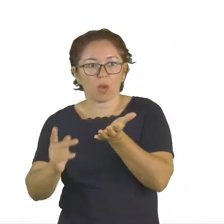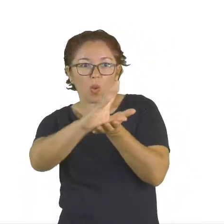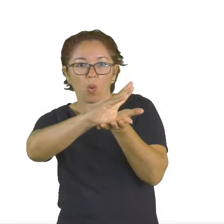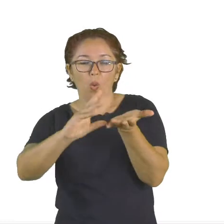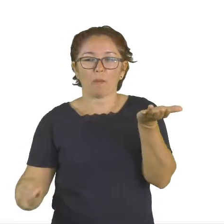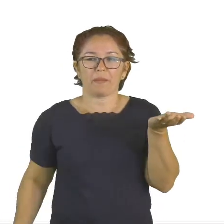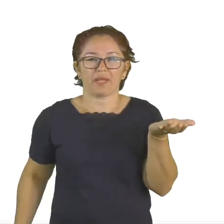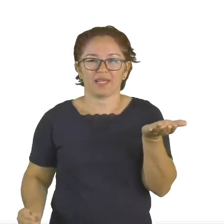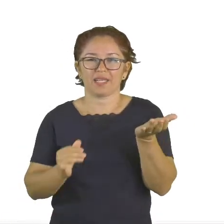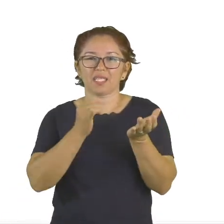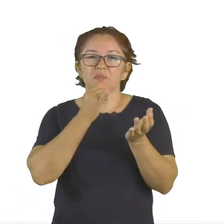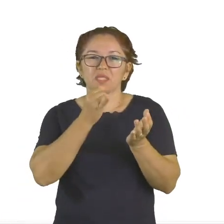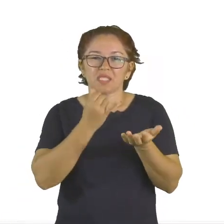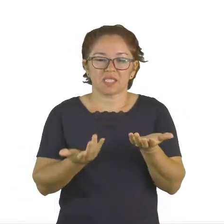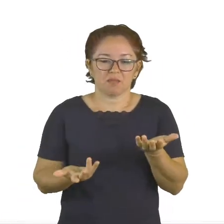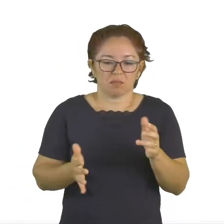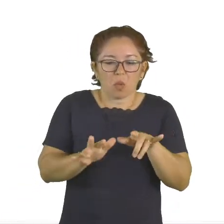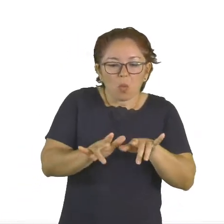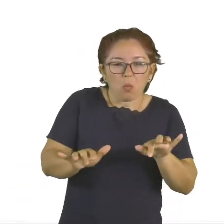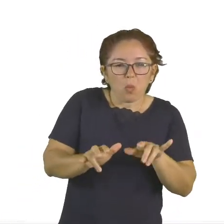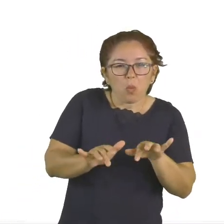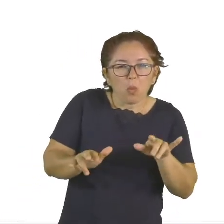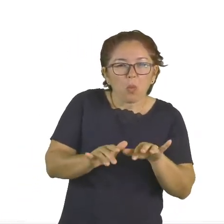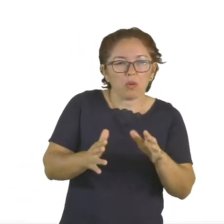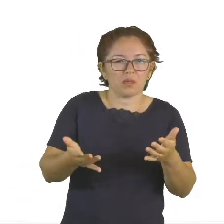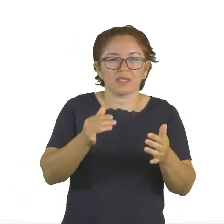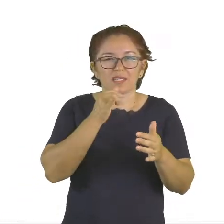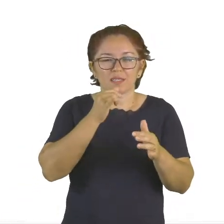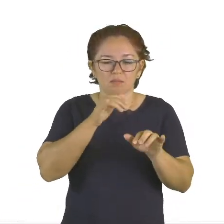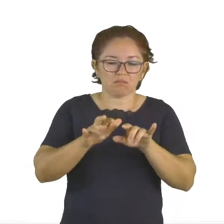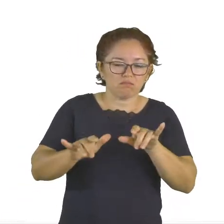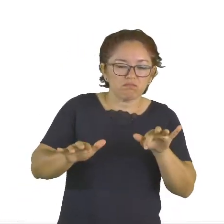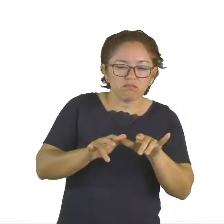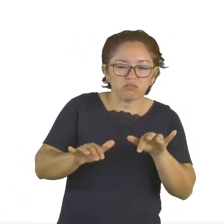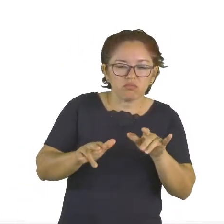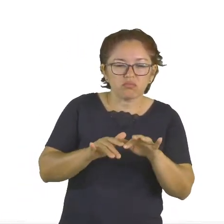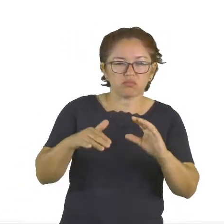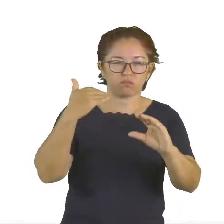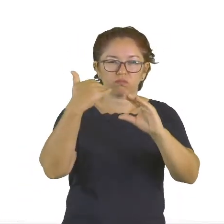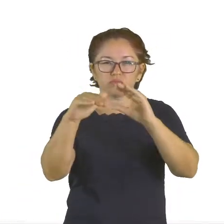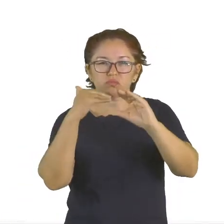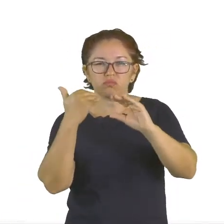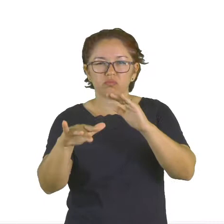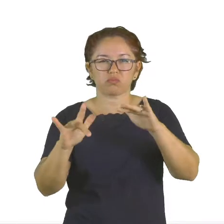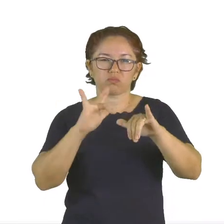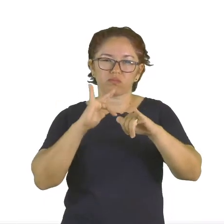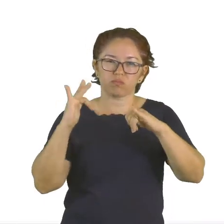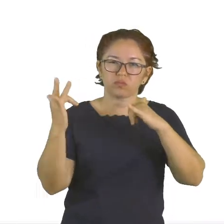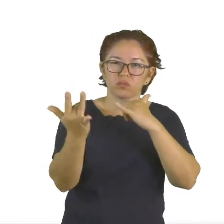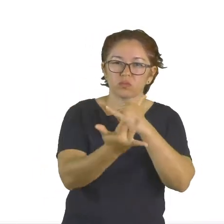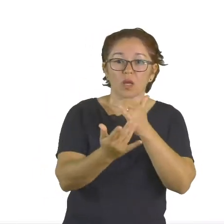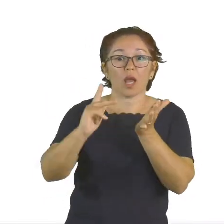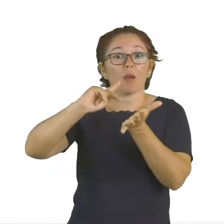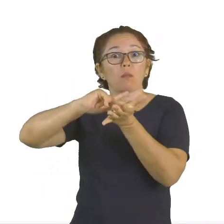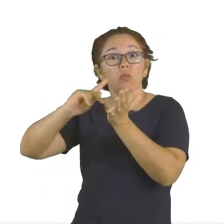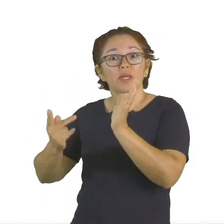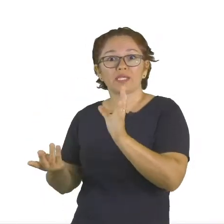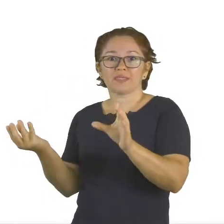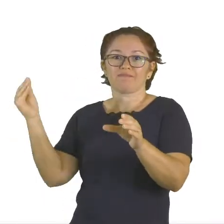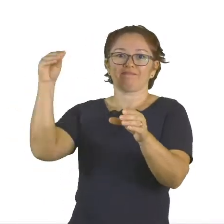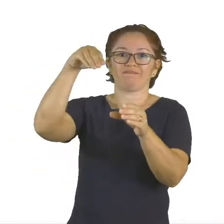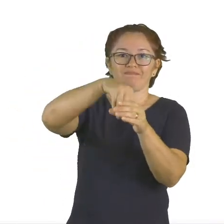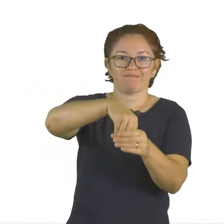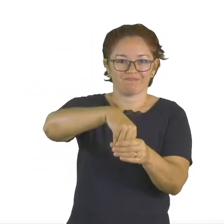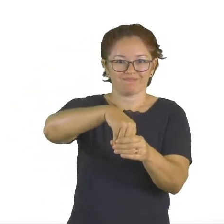invadido o cyberespaço, tivesse tomado conta desse lugar também, já